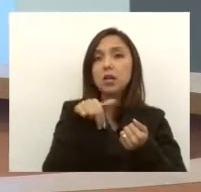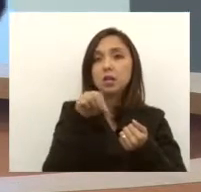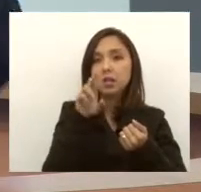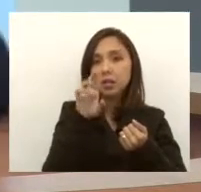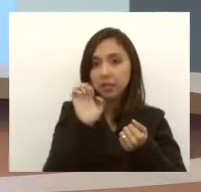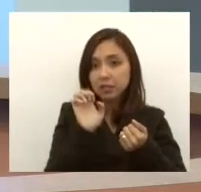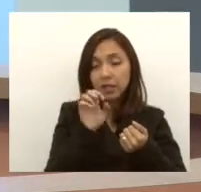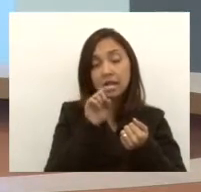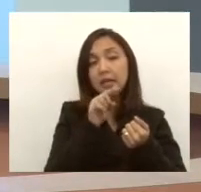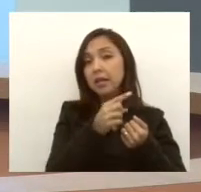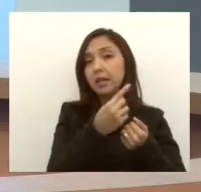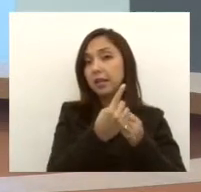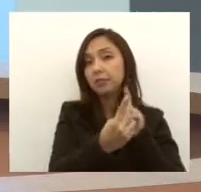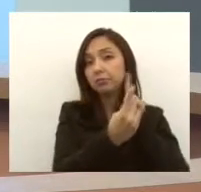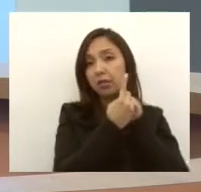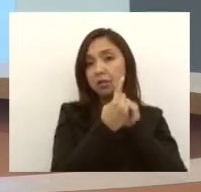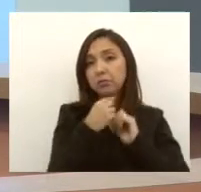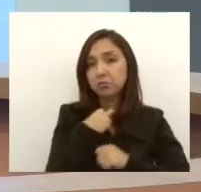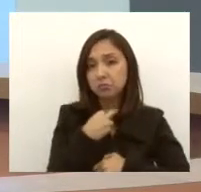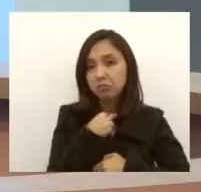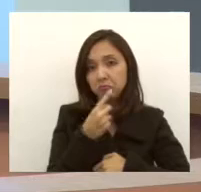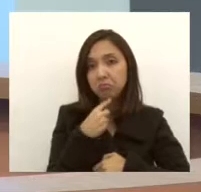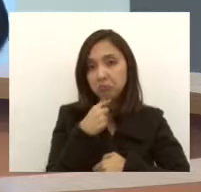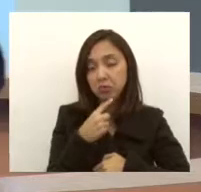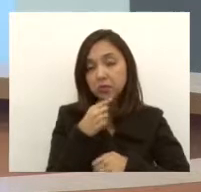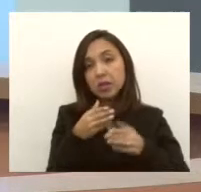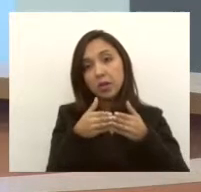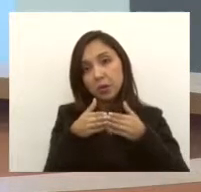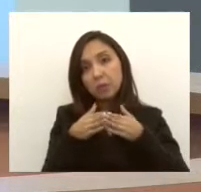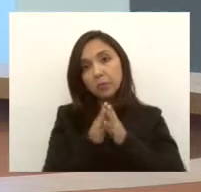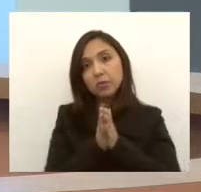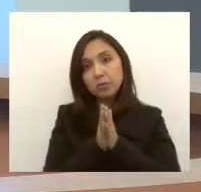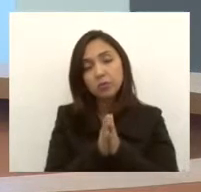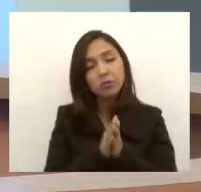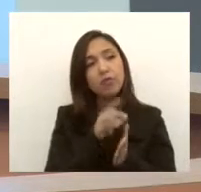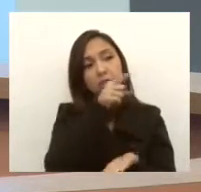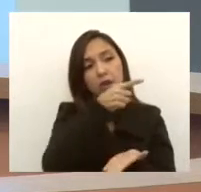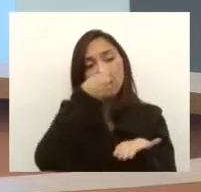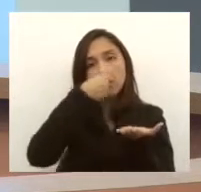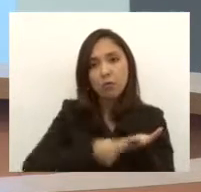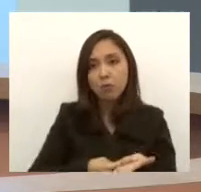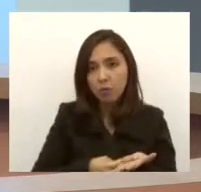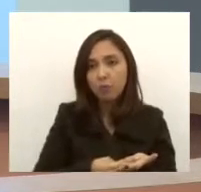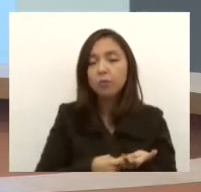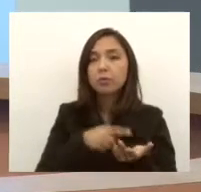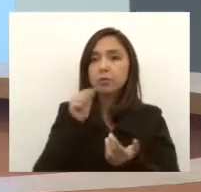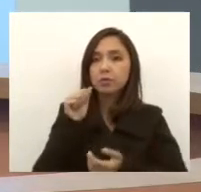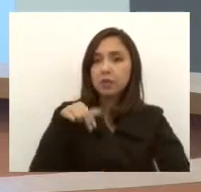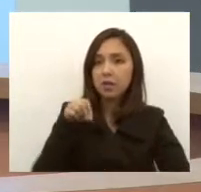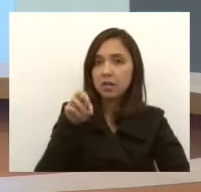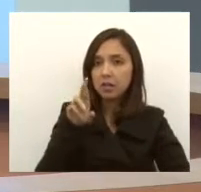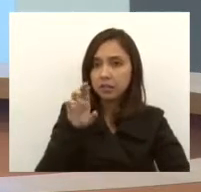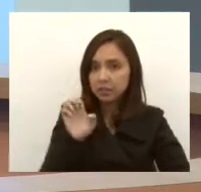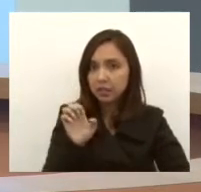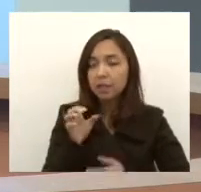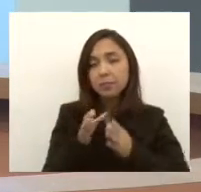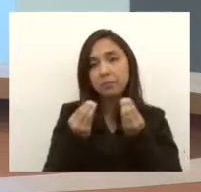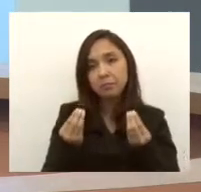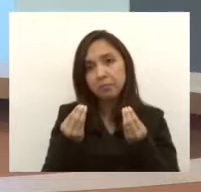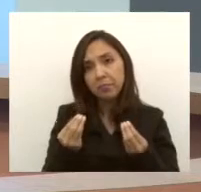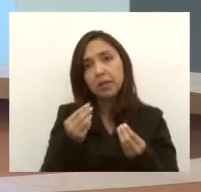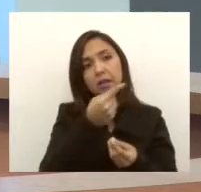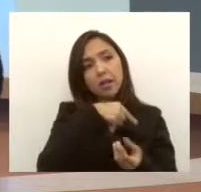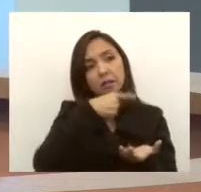duas vezes ele não pôde me atender. Então, gostaria de um pouco mais de compromisso do secretário André, para que pudesse